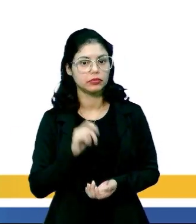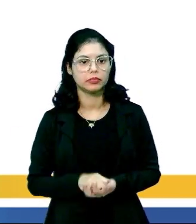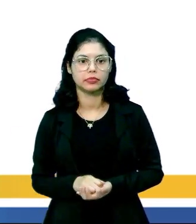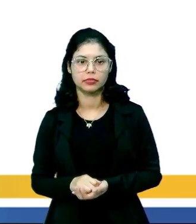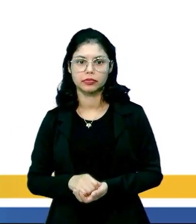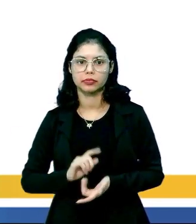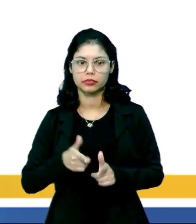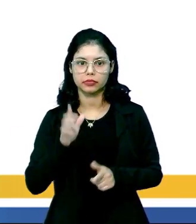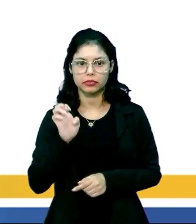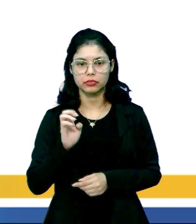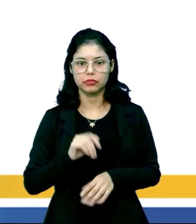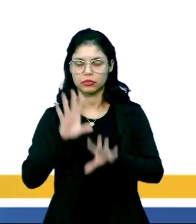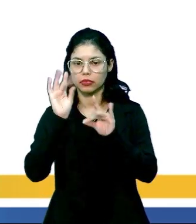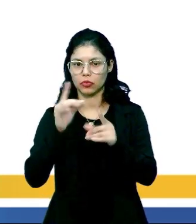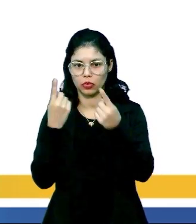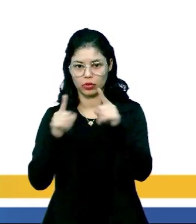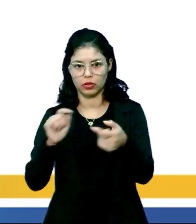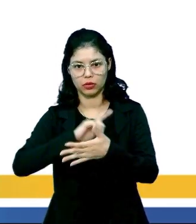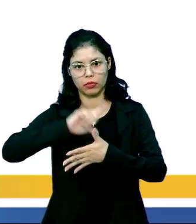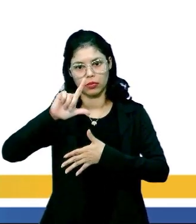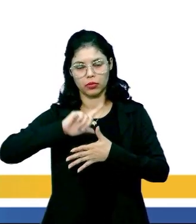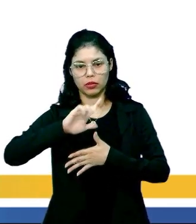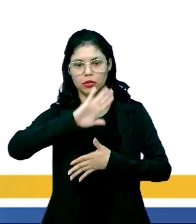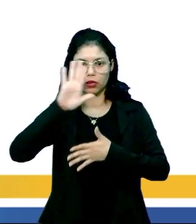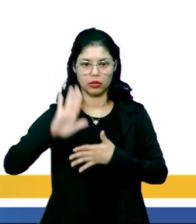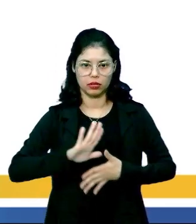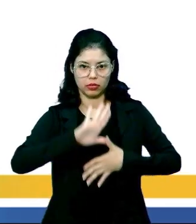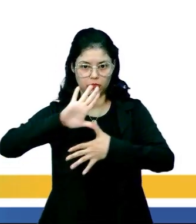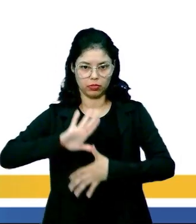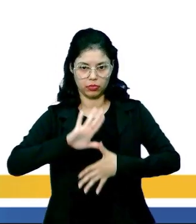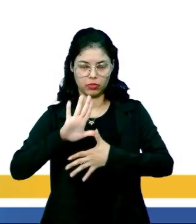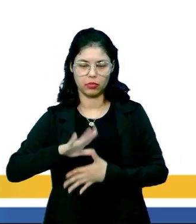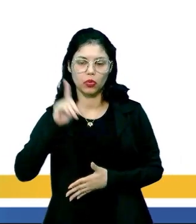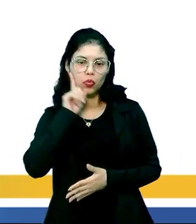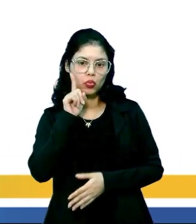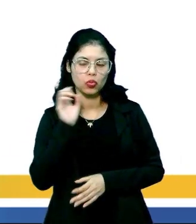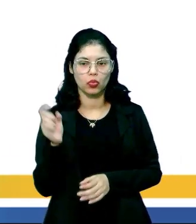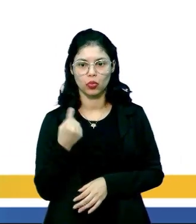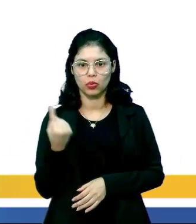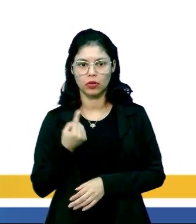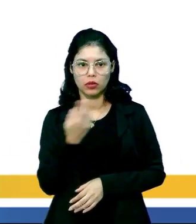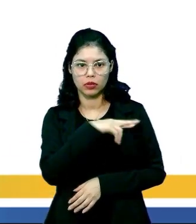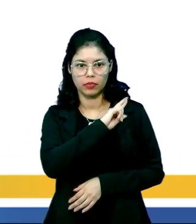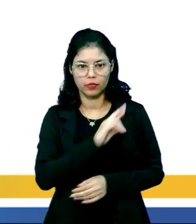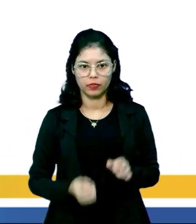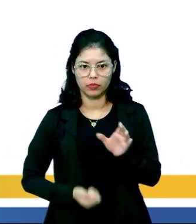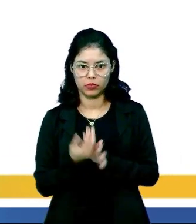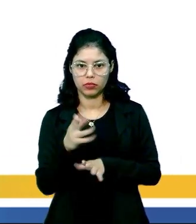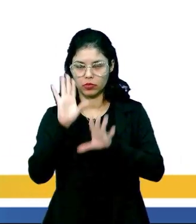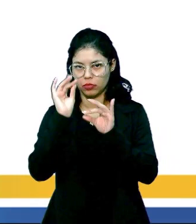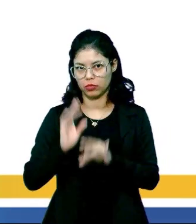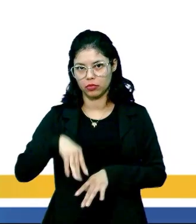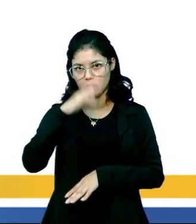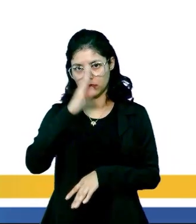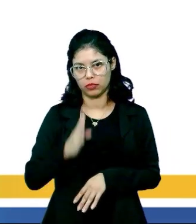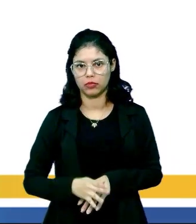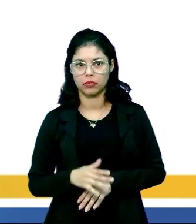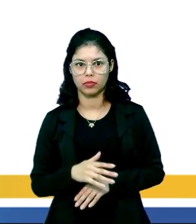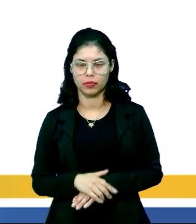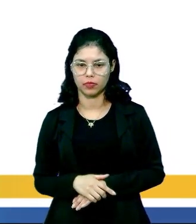e na letra e os estilos musicais americanos foram unicamente responsáveis pela criação de